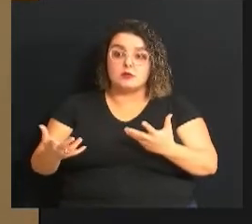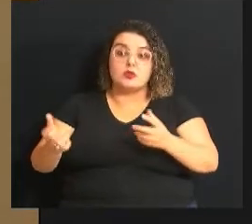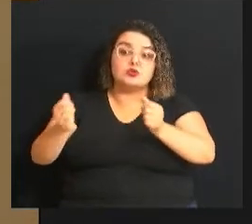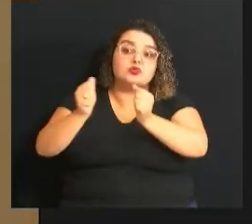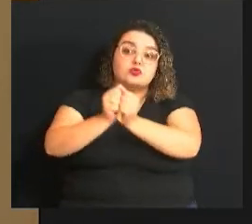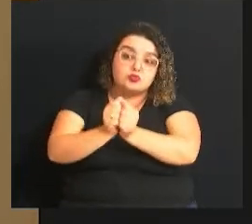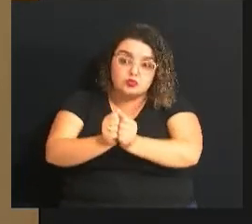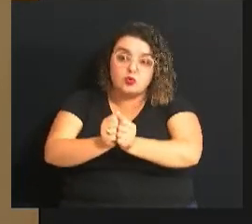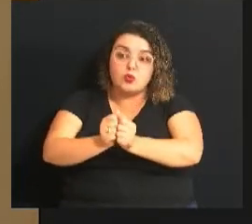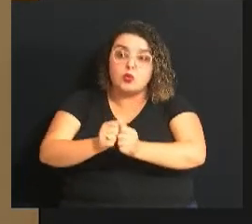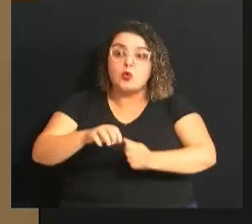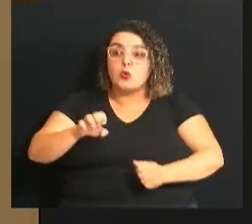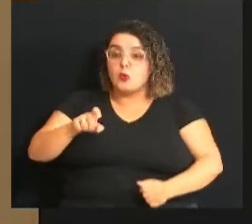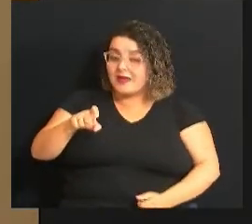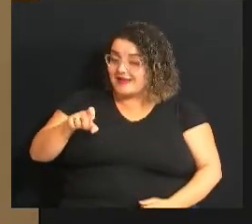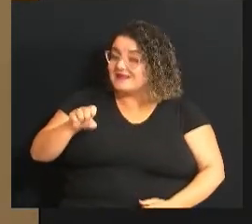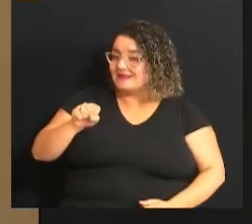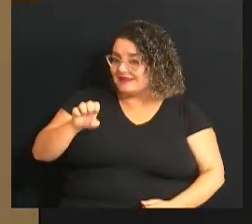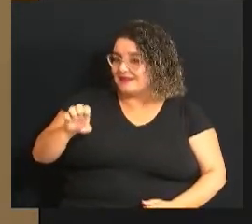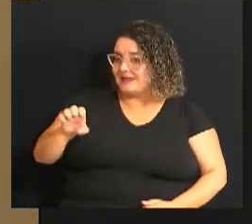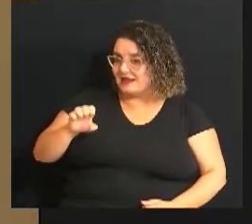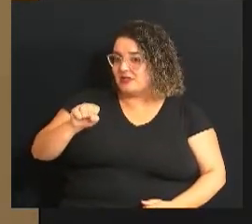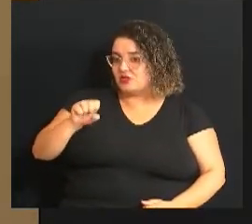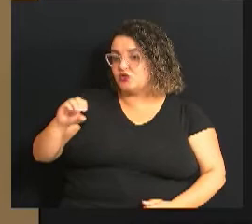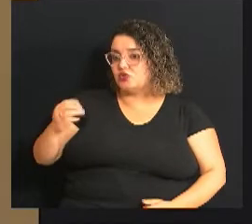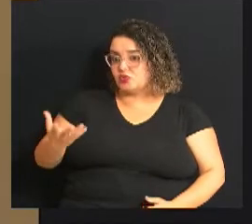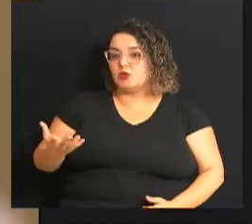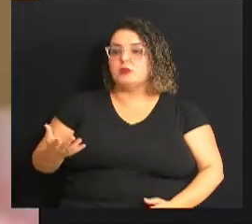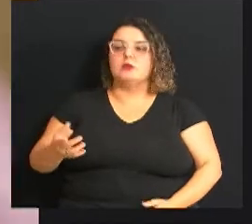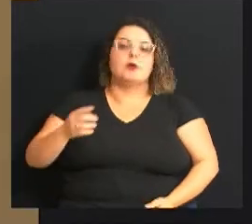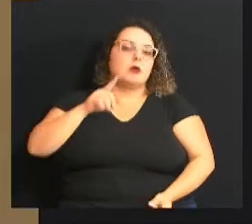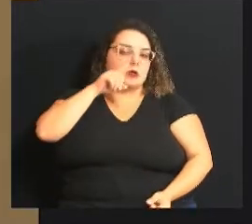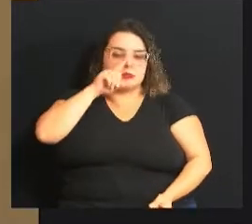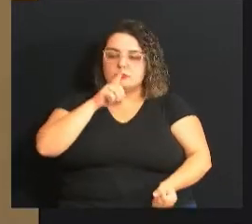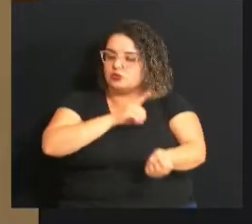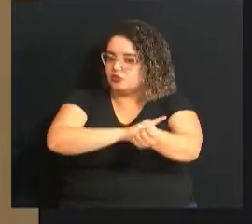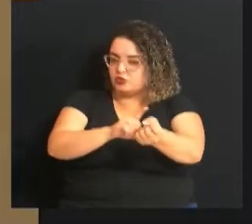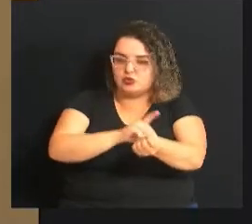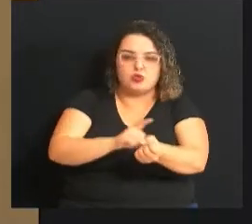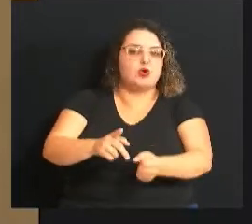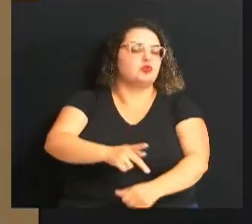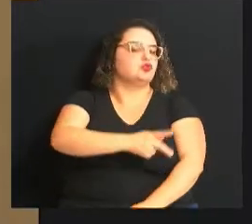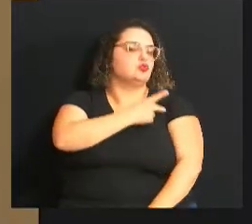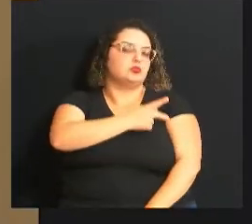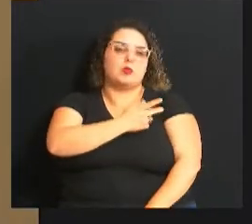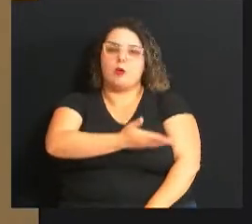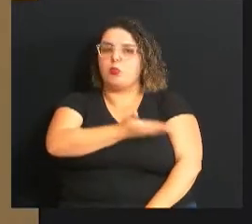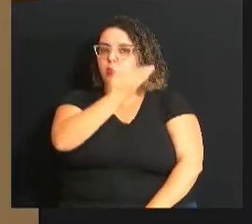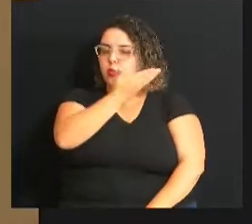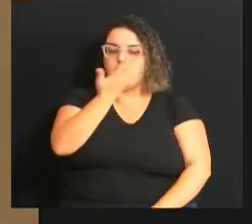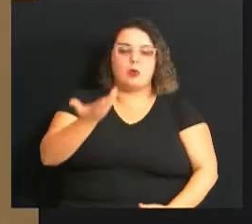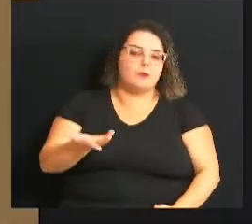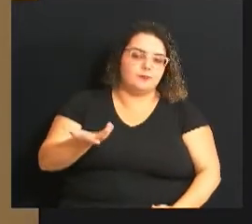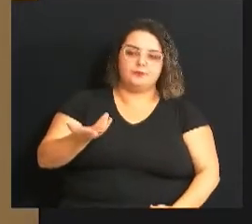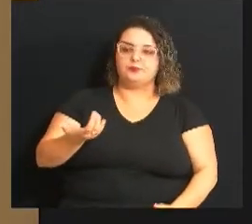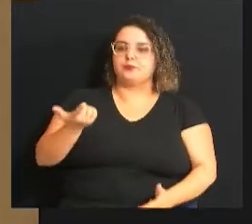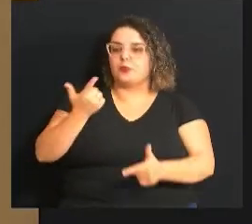excesso de peso mesmo. Então, o risco de diabetes, risco de hipertensão, problema